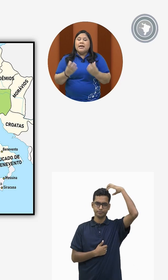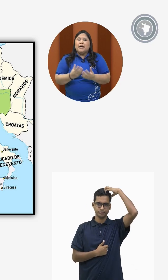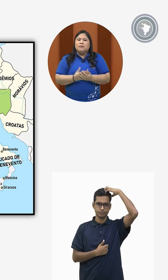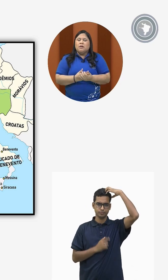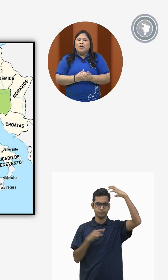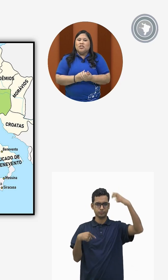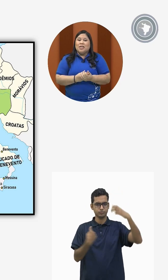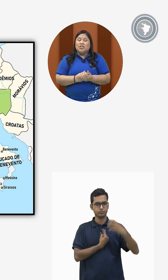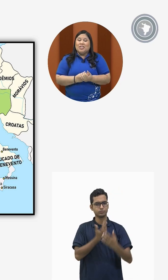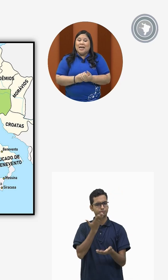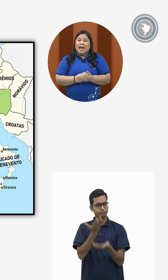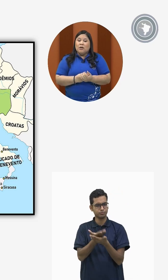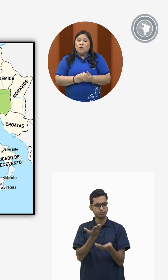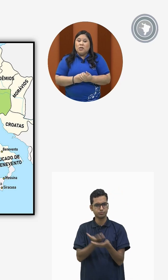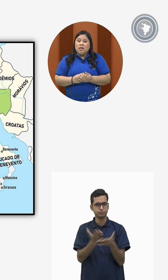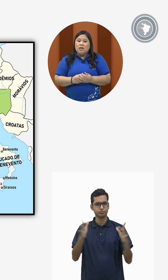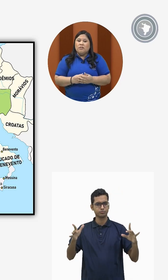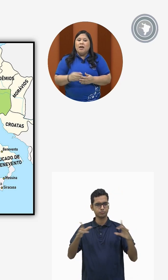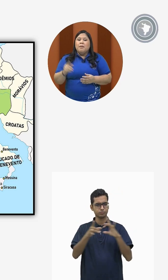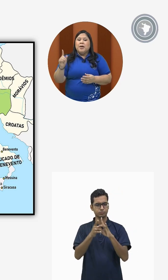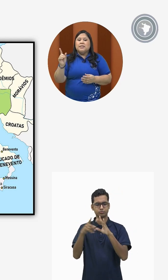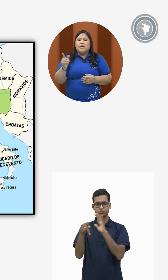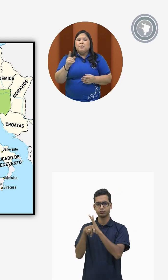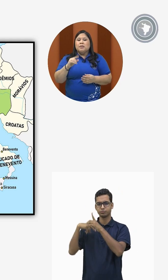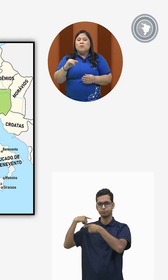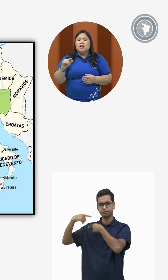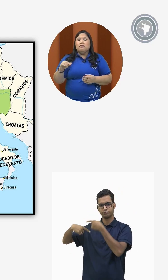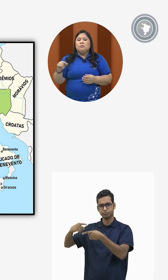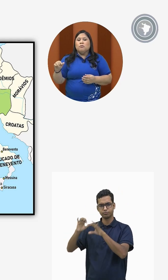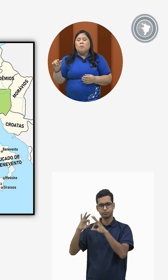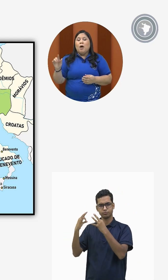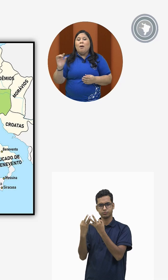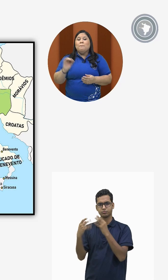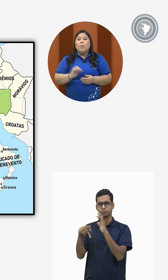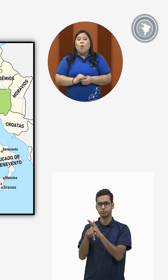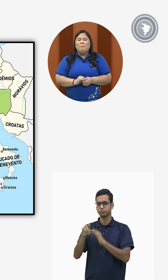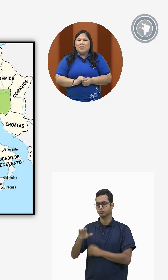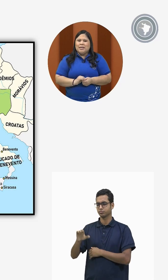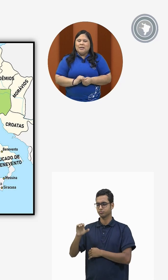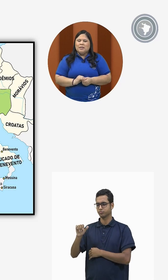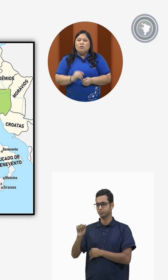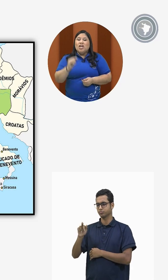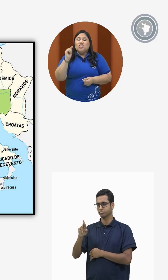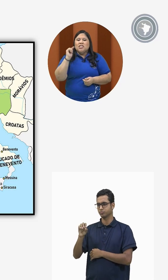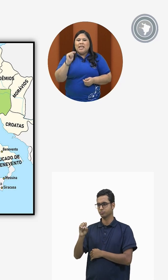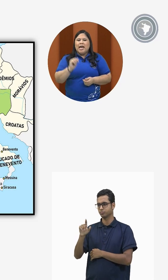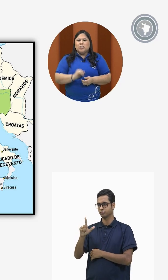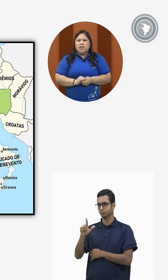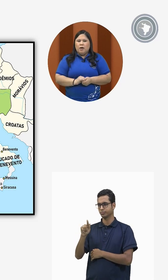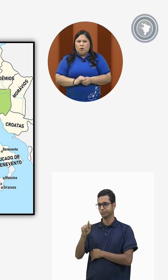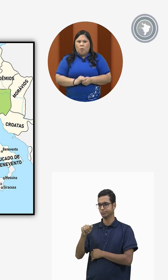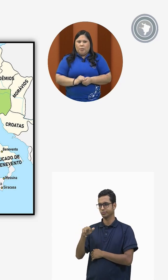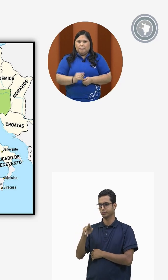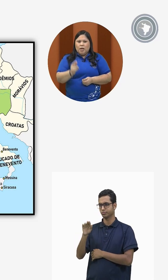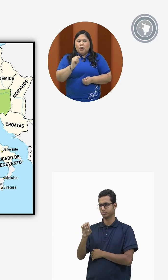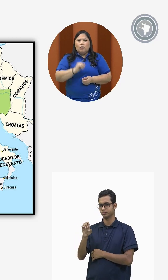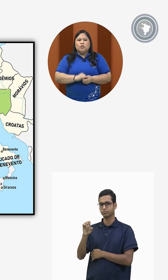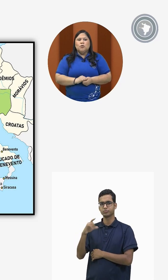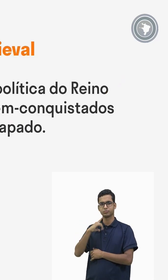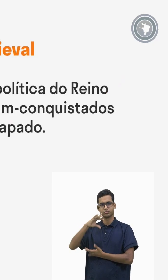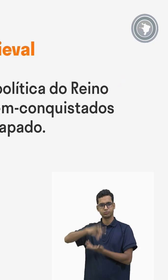ver aí ligado, então, à dinastia carolíngia. Percebam, então, que eles vão tomar uma boa parcela, então, de terras da